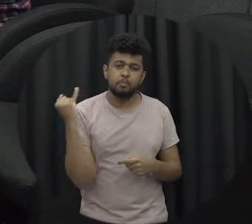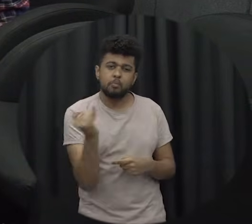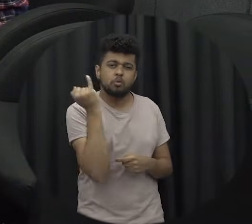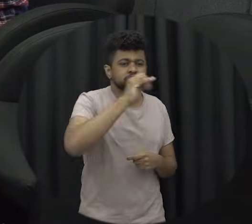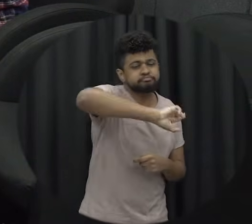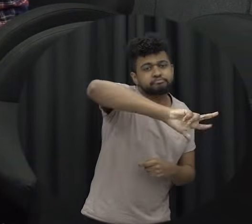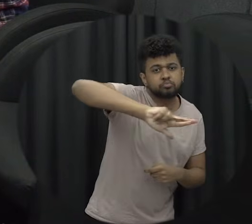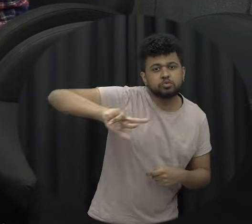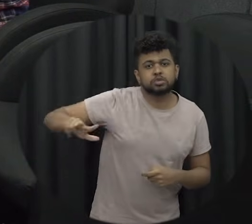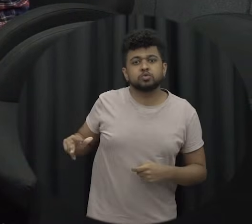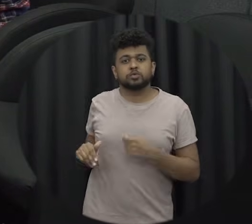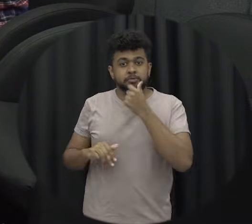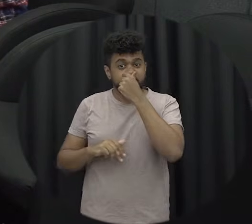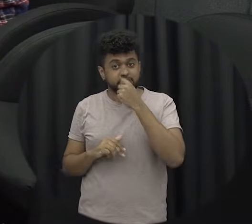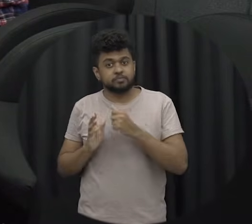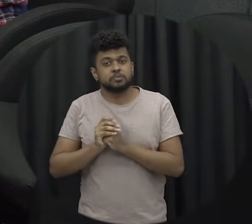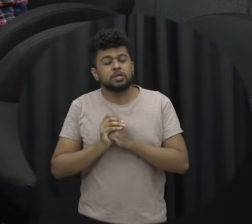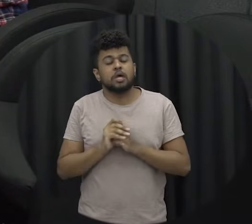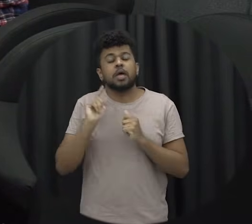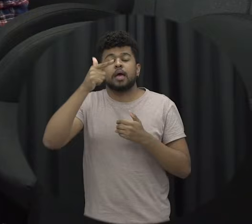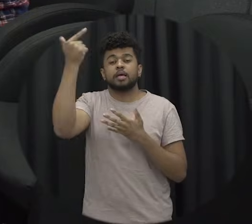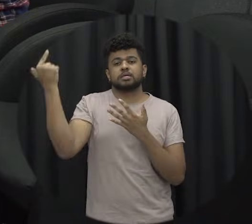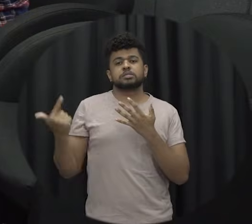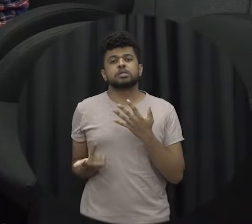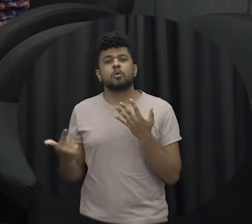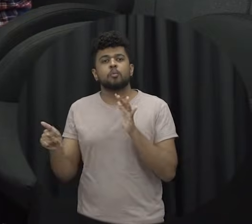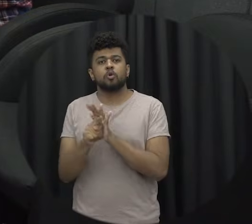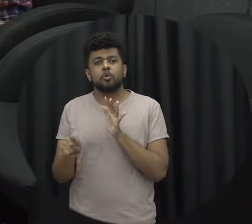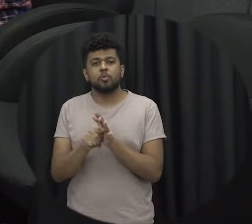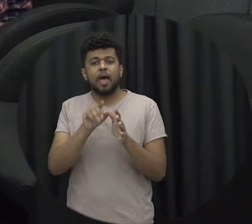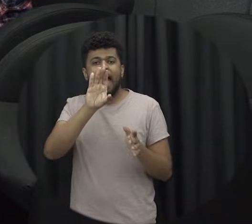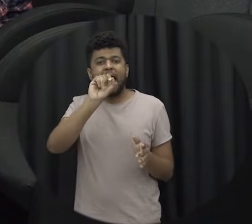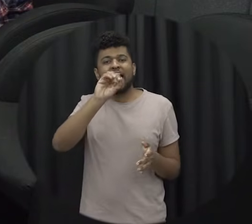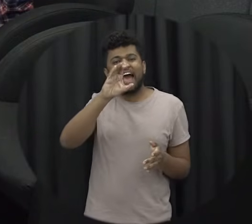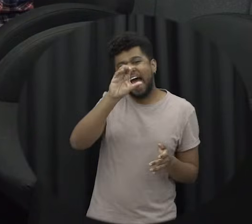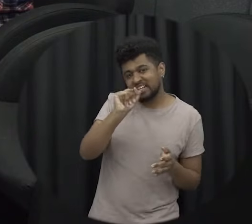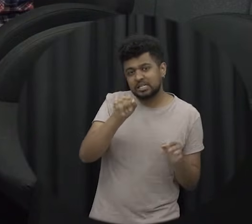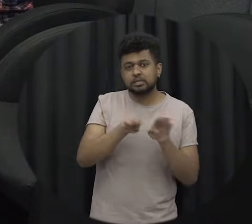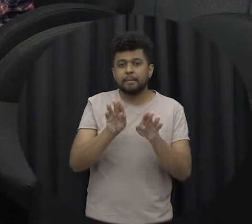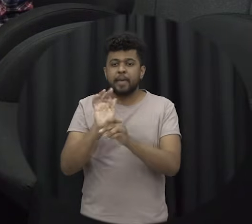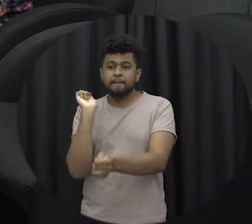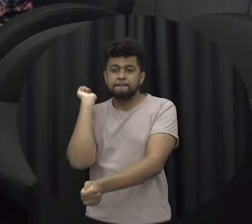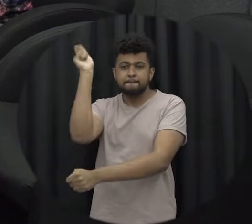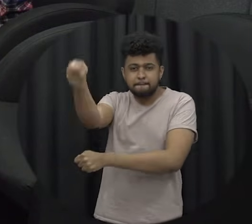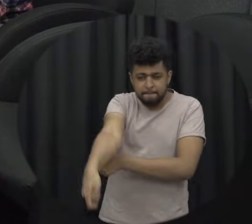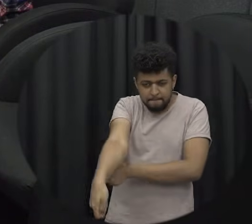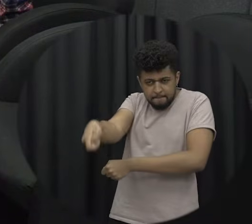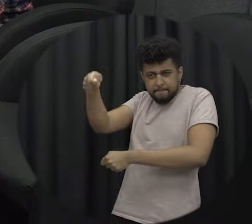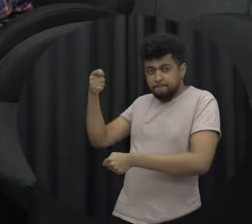A questão de caça e pesca, por exemplo, né? Onde é que eu vou